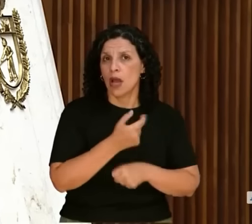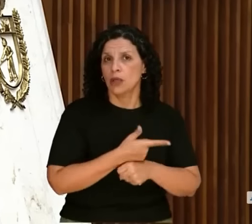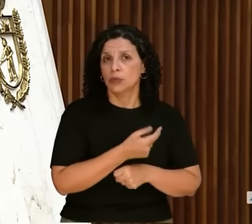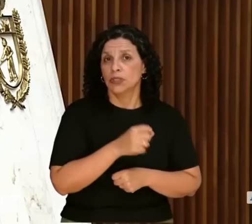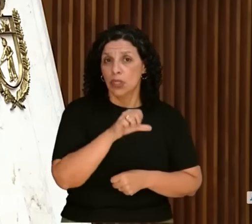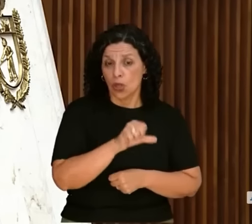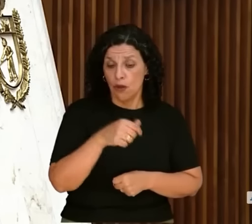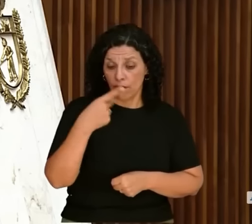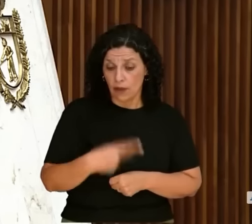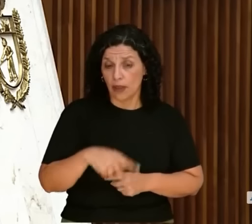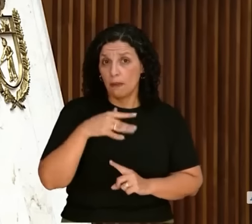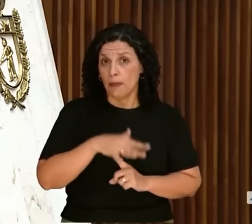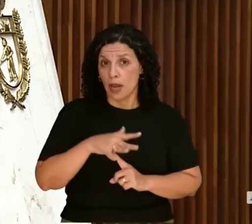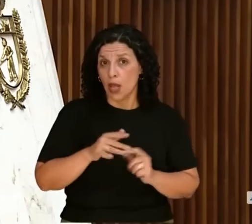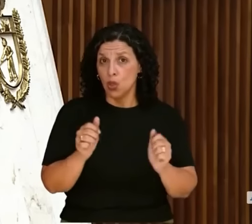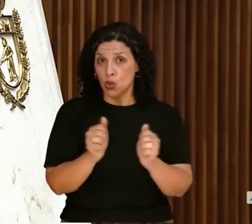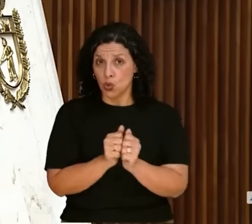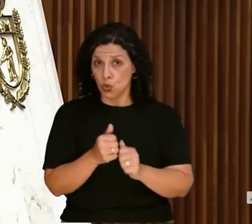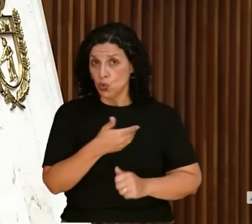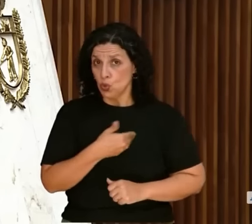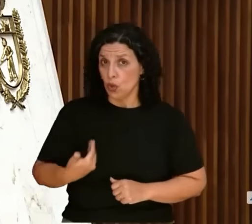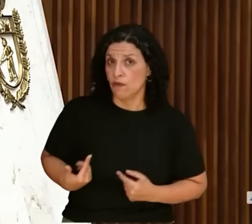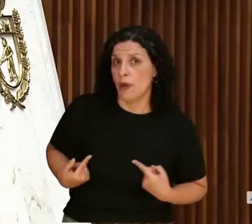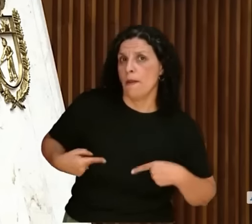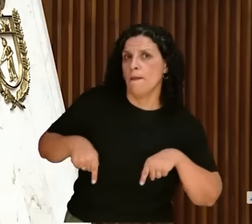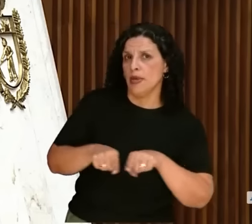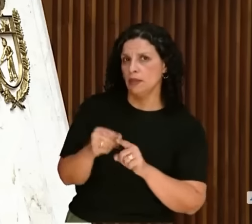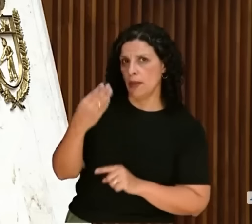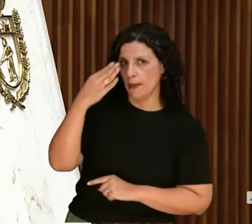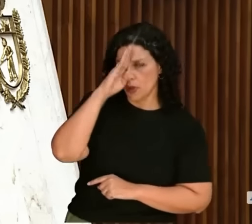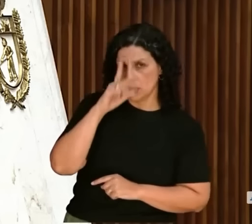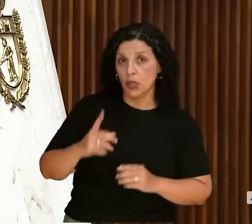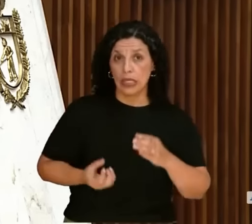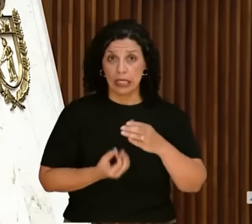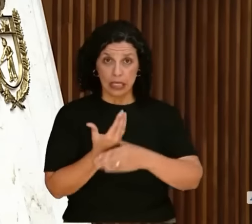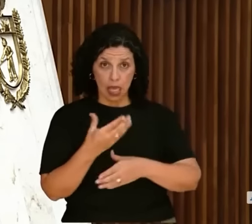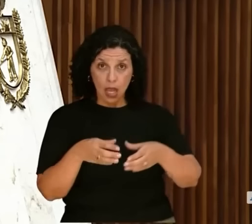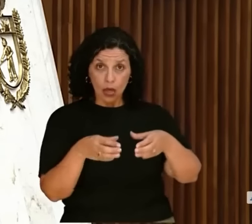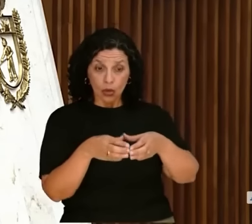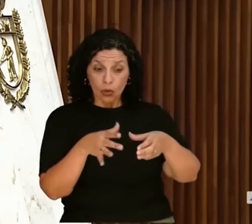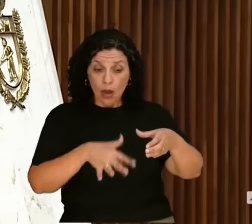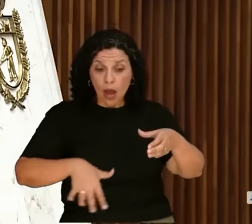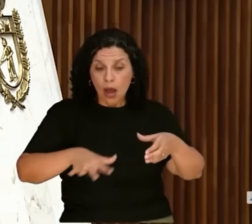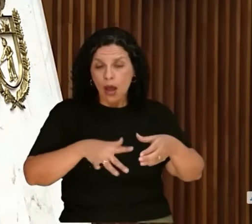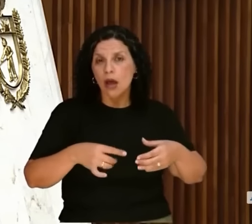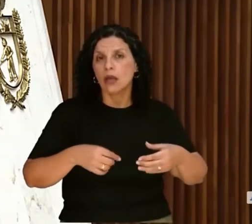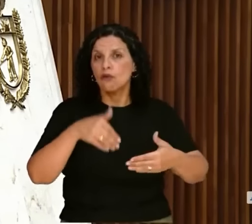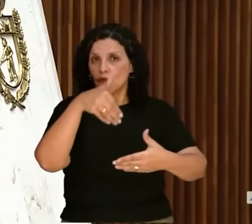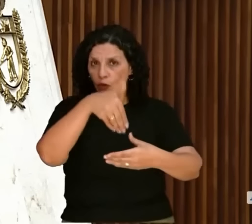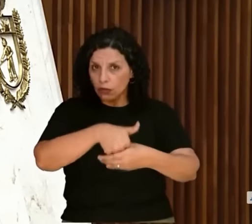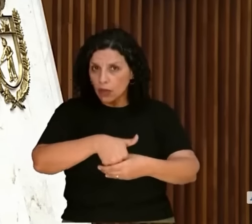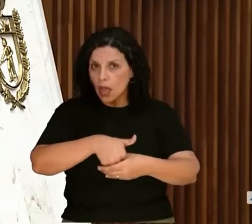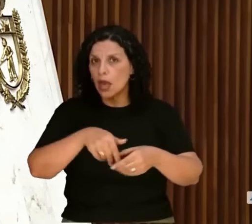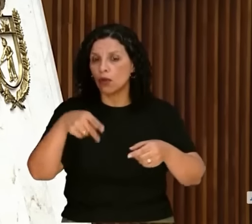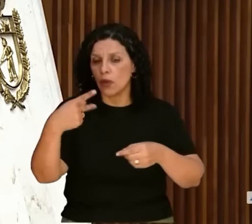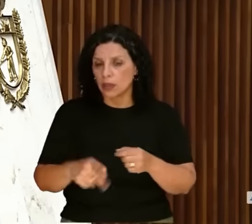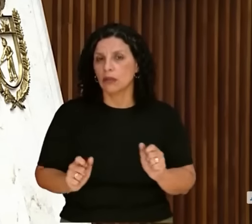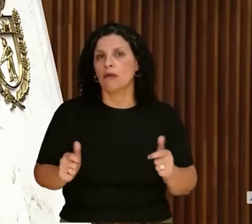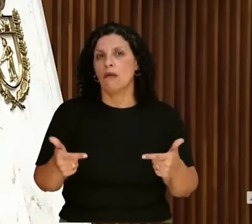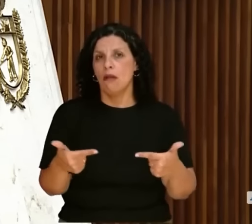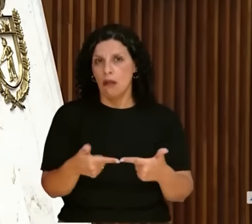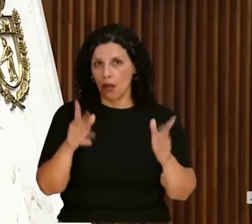do estado e o governo do Bolsonaro, criaram a condição, votaram a sessão aqui